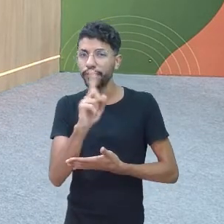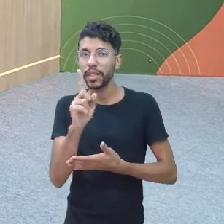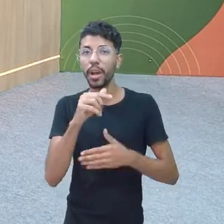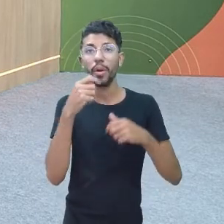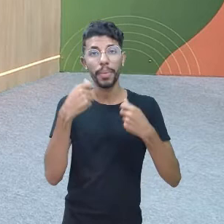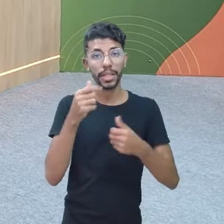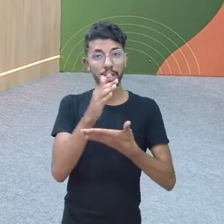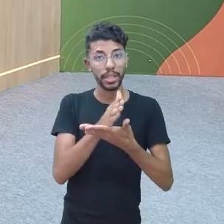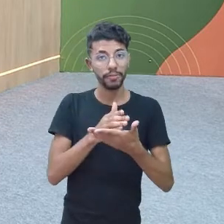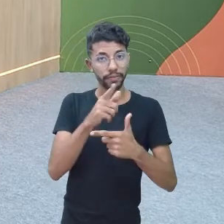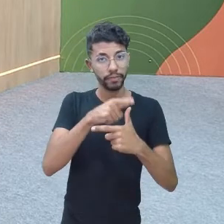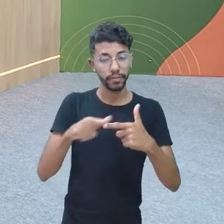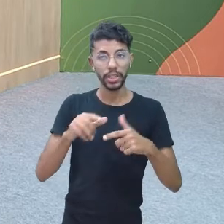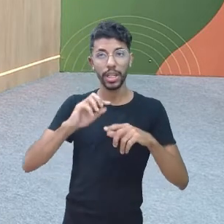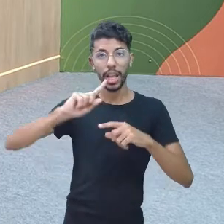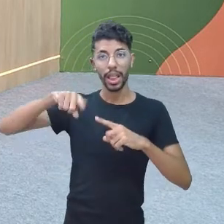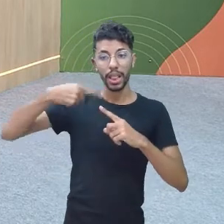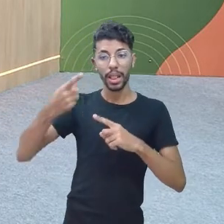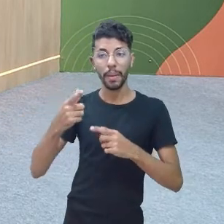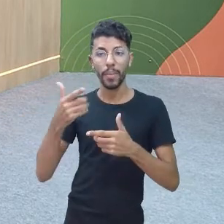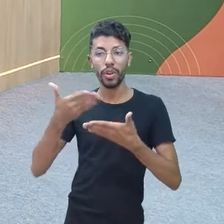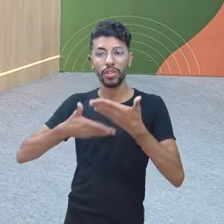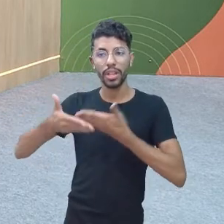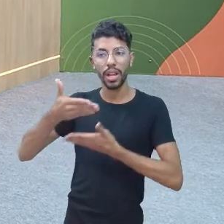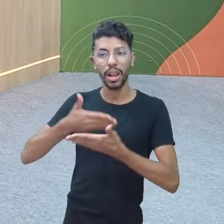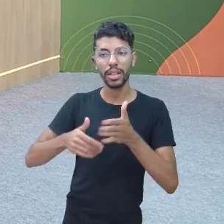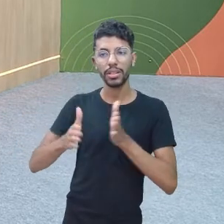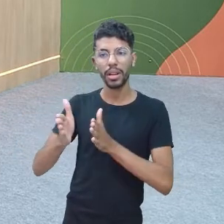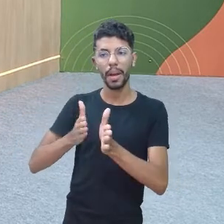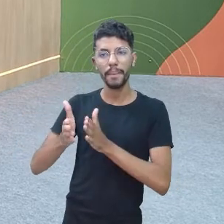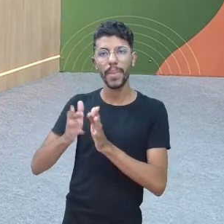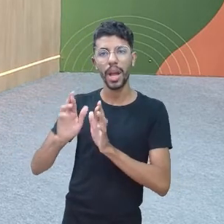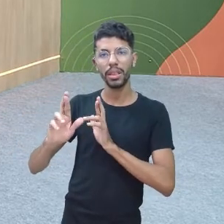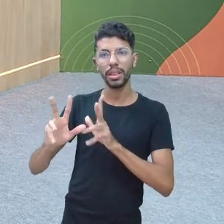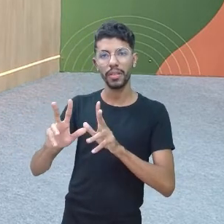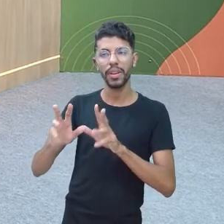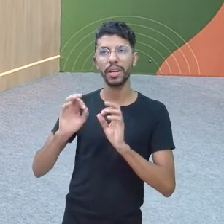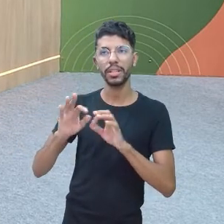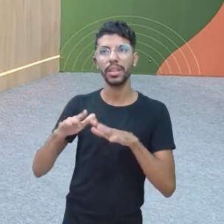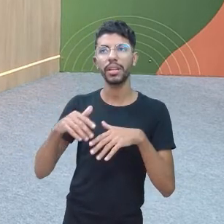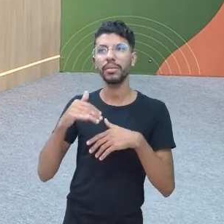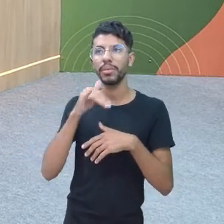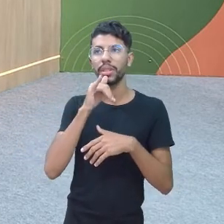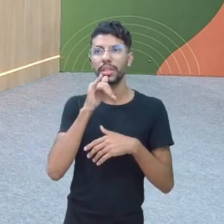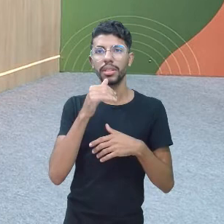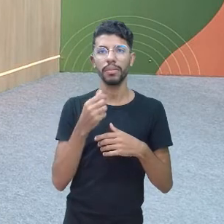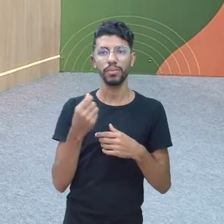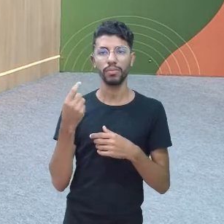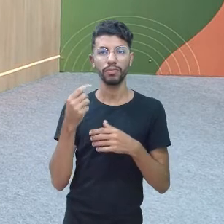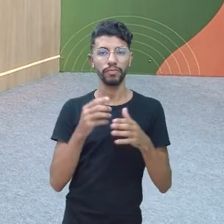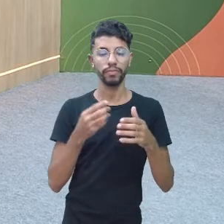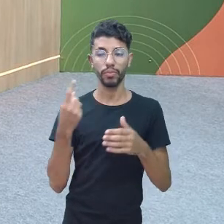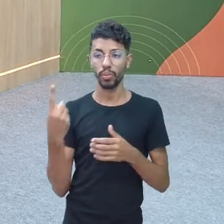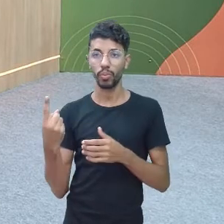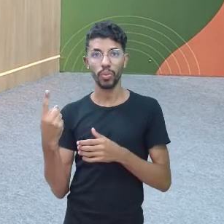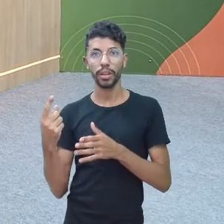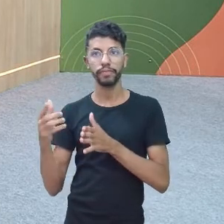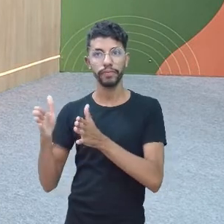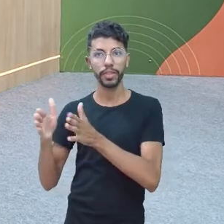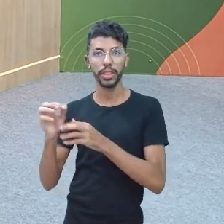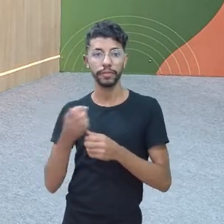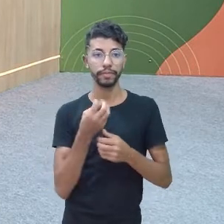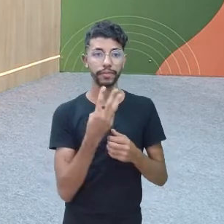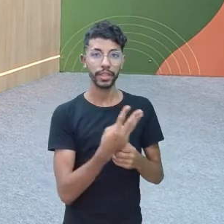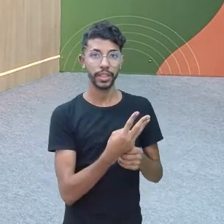eu vou ter que depois relacionar as partes diferentes, 1 e 3 partes, já que um tem